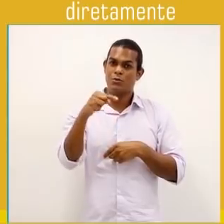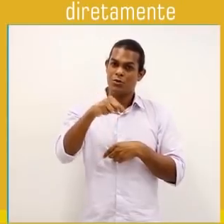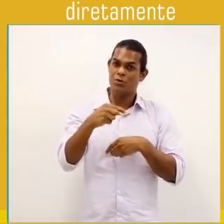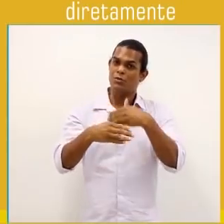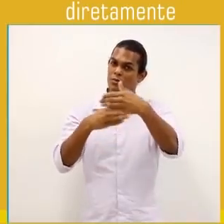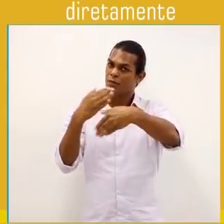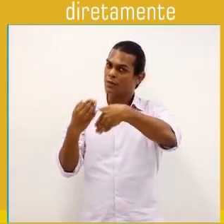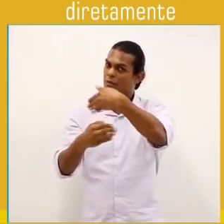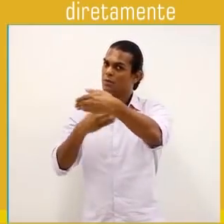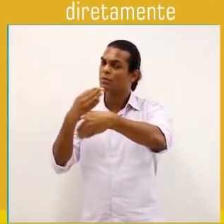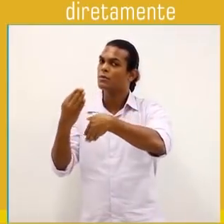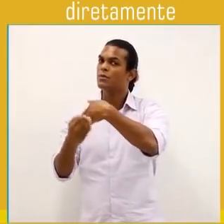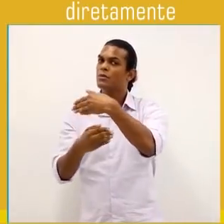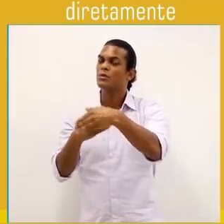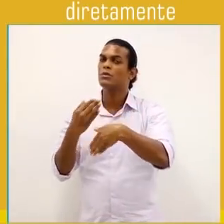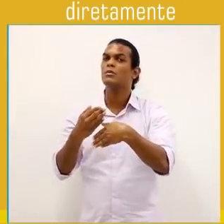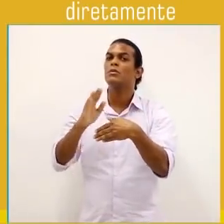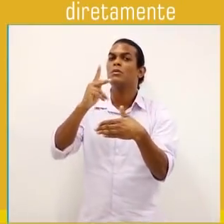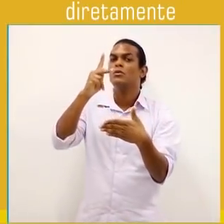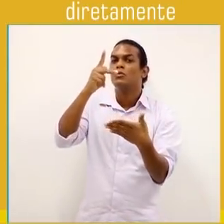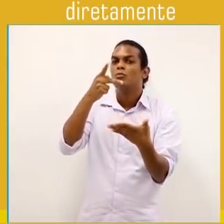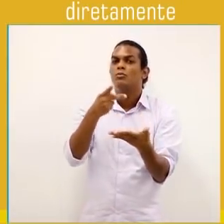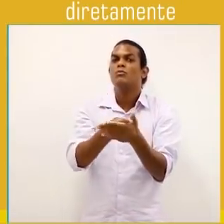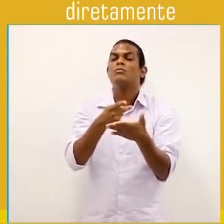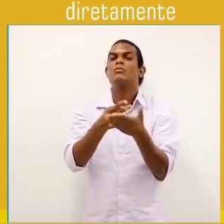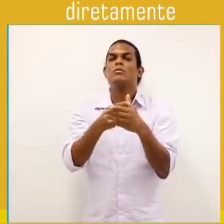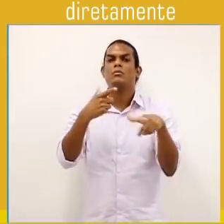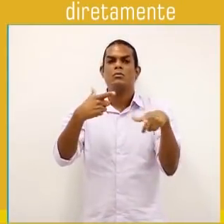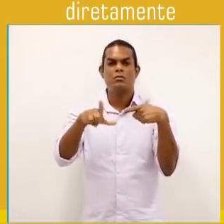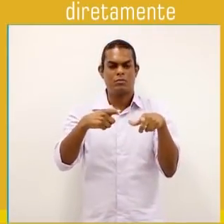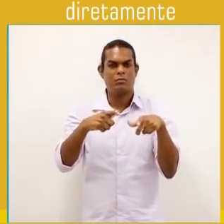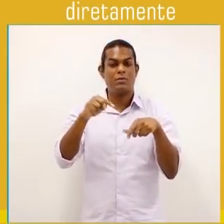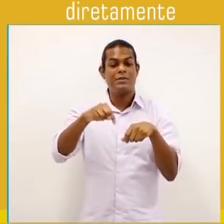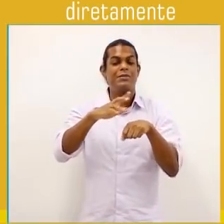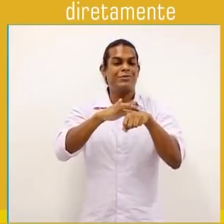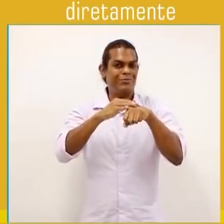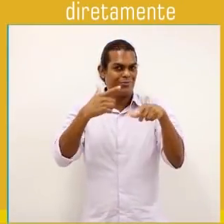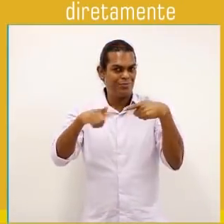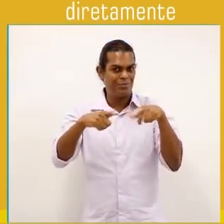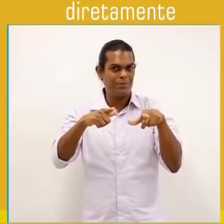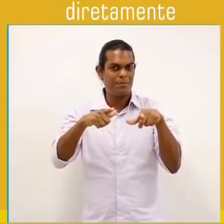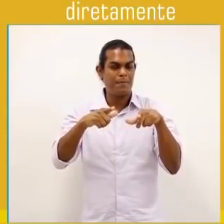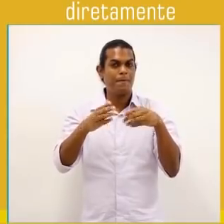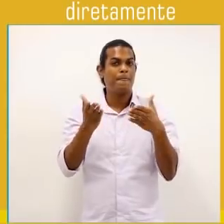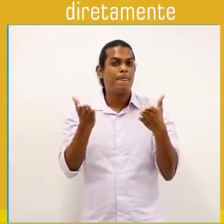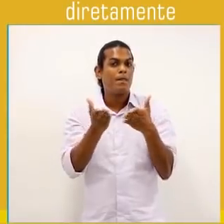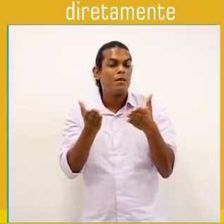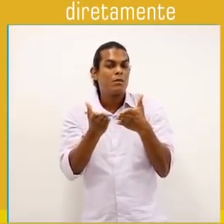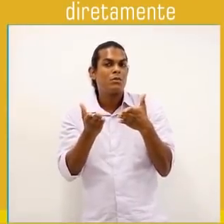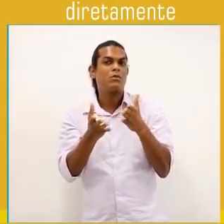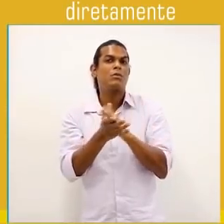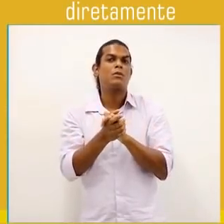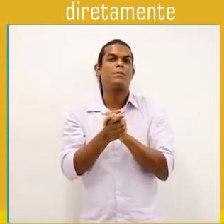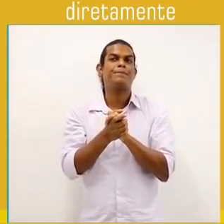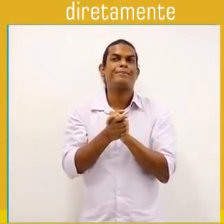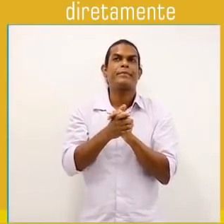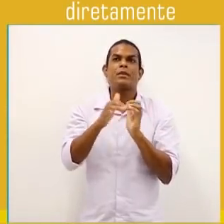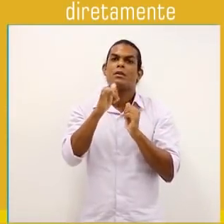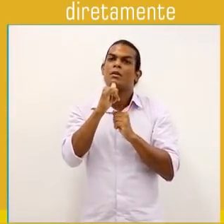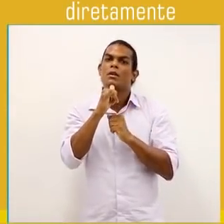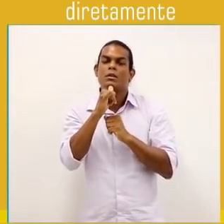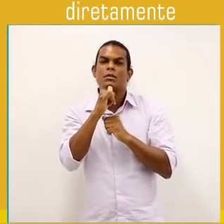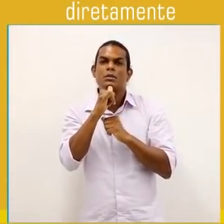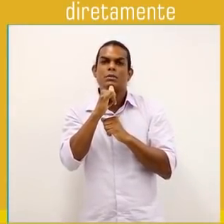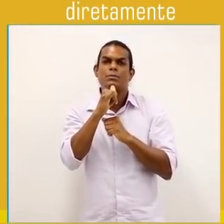vem a ocorrer um acidente com o trabalhador, chama-se acidente do trabalho. Agora, as condições peculiares, ele fica sempre trabalhando no